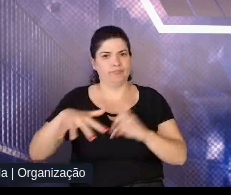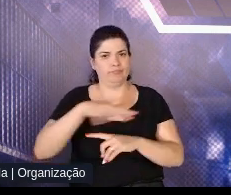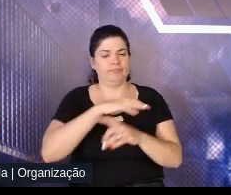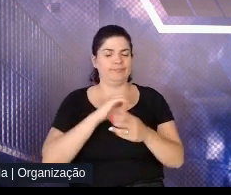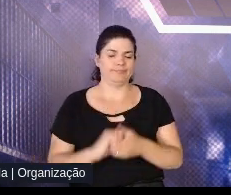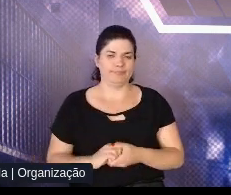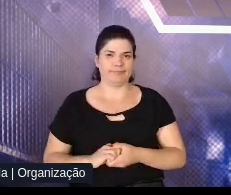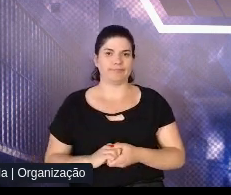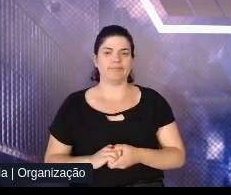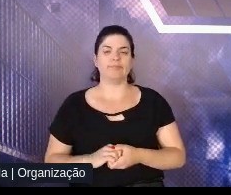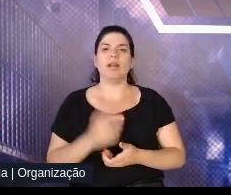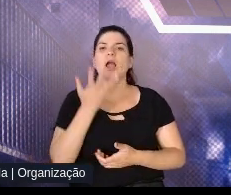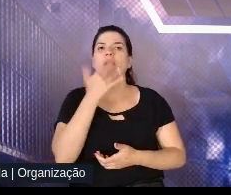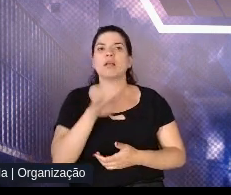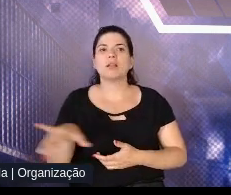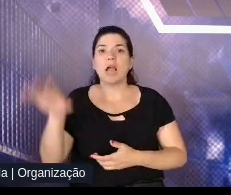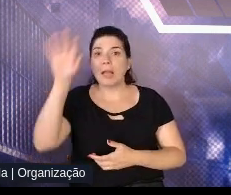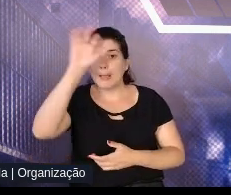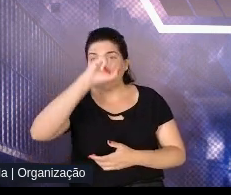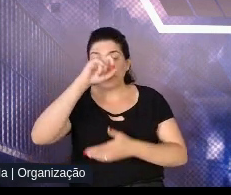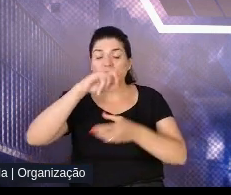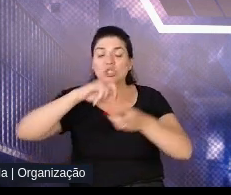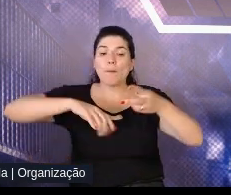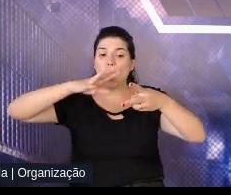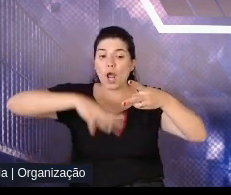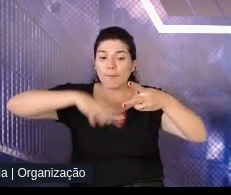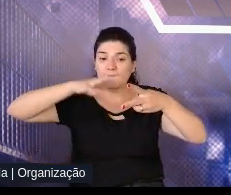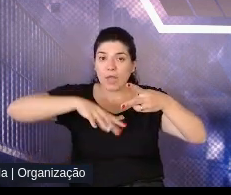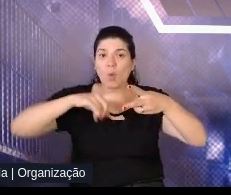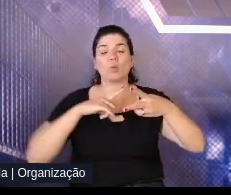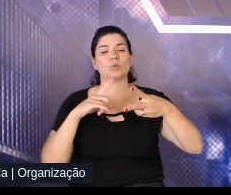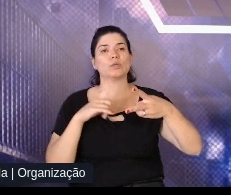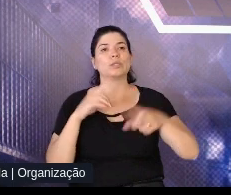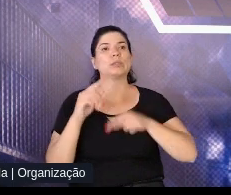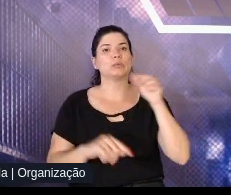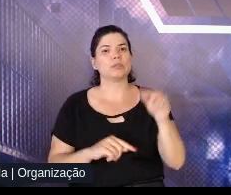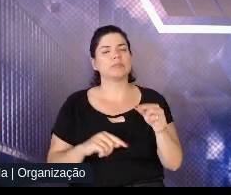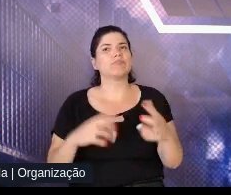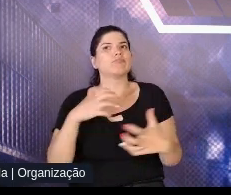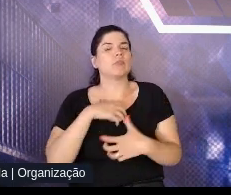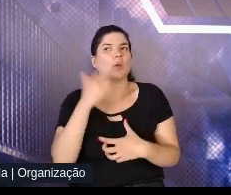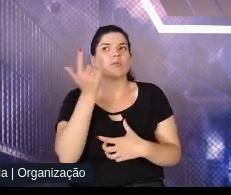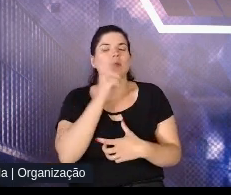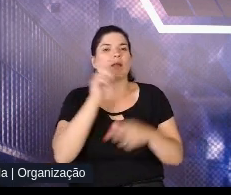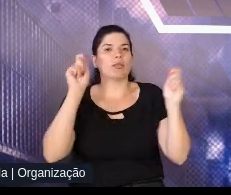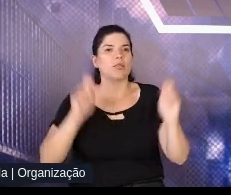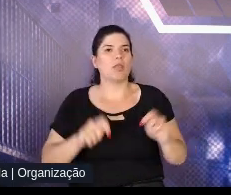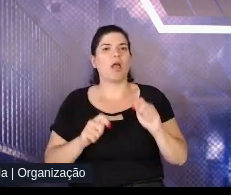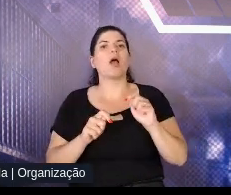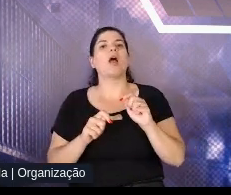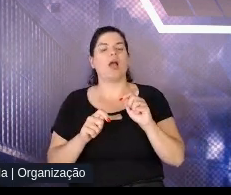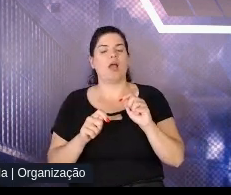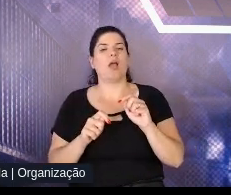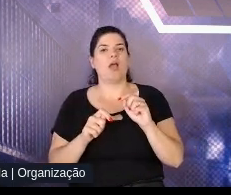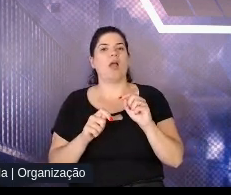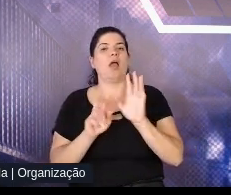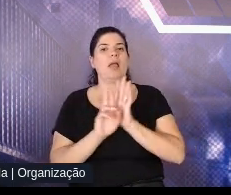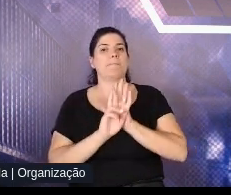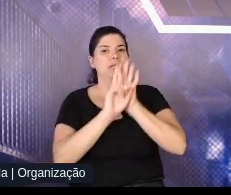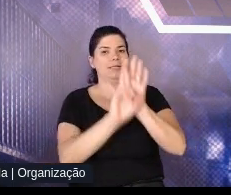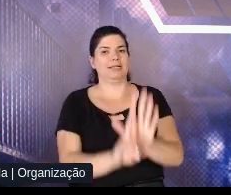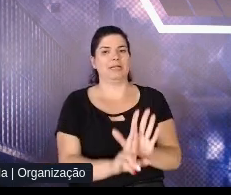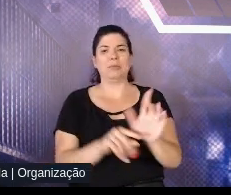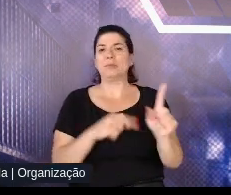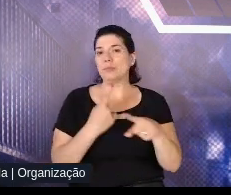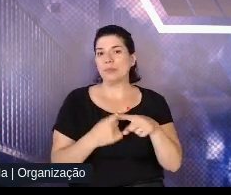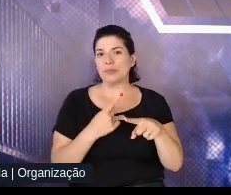aprendem programação, têm uma visão mais computacional e também se sentem mais representados, porque o